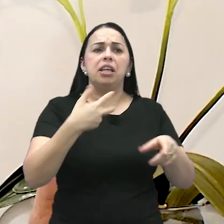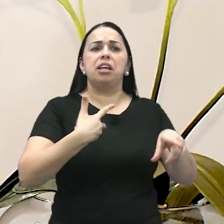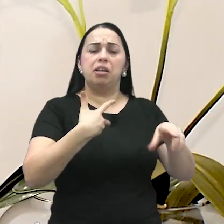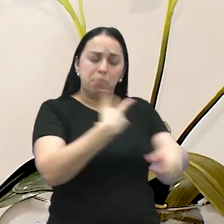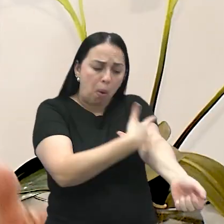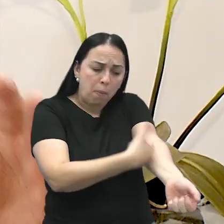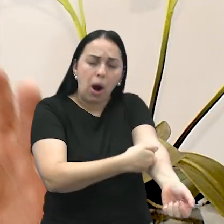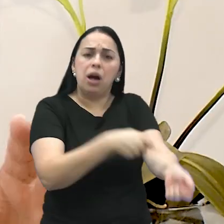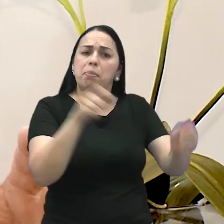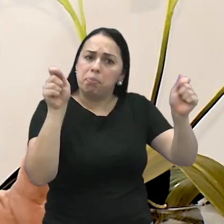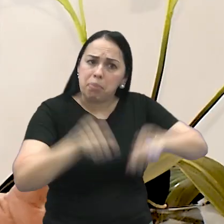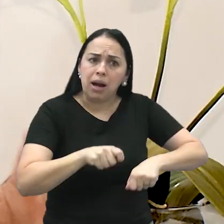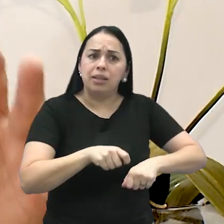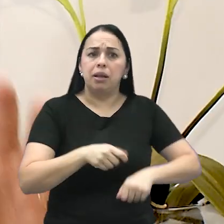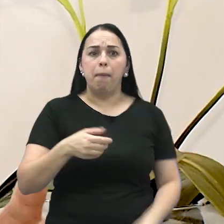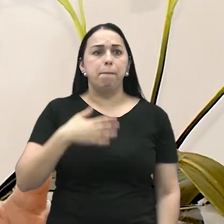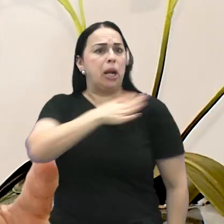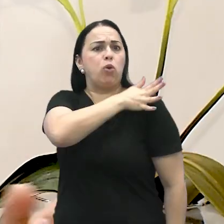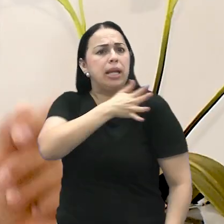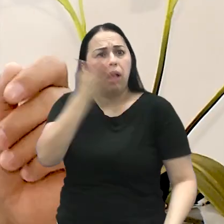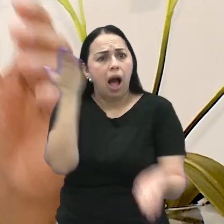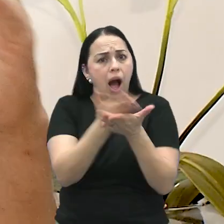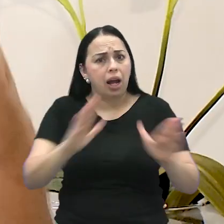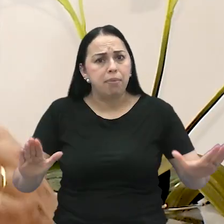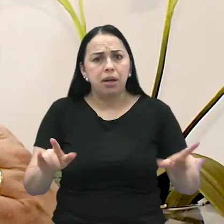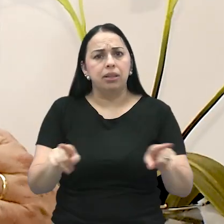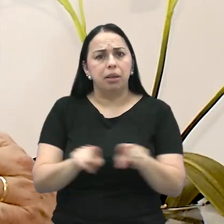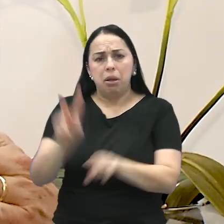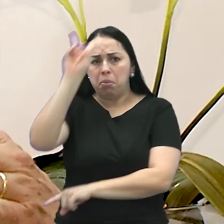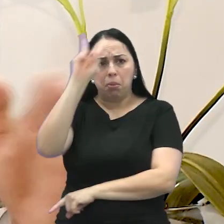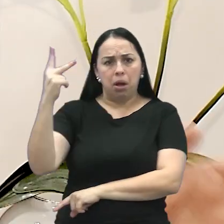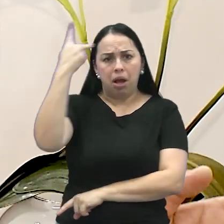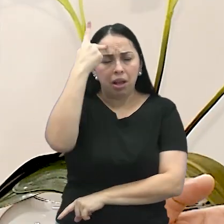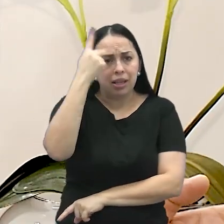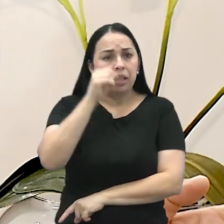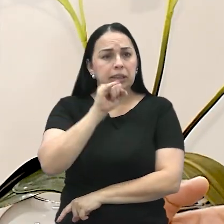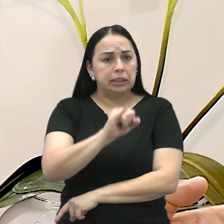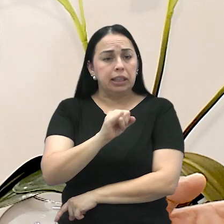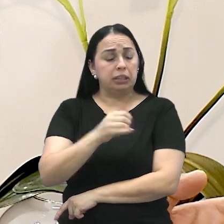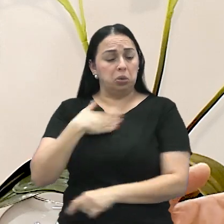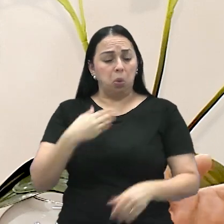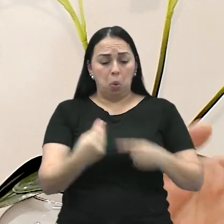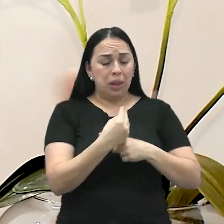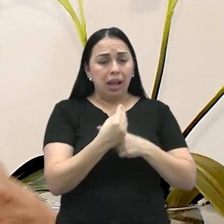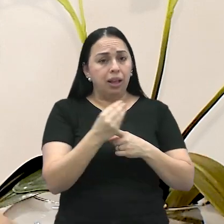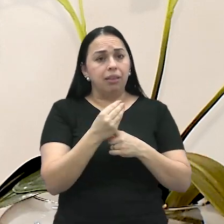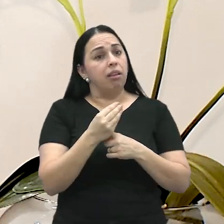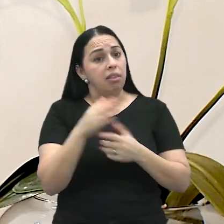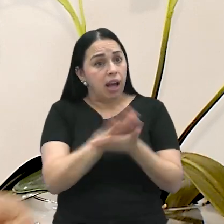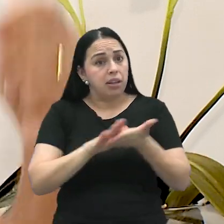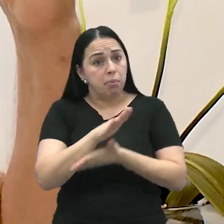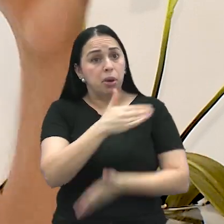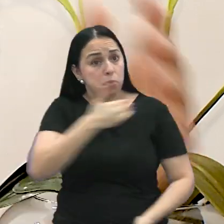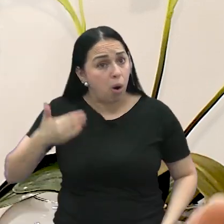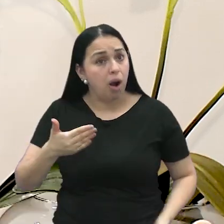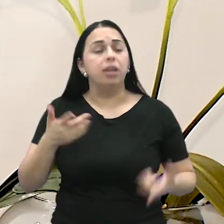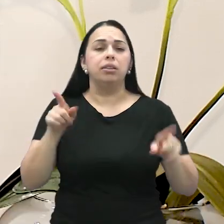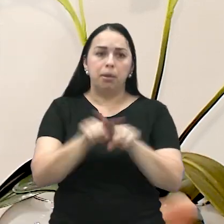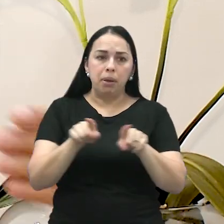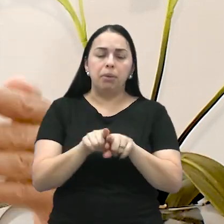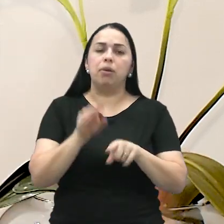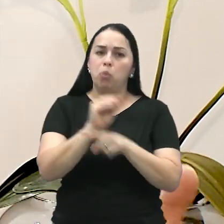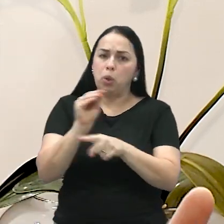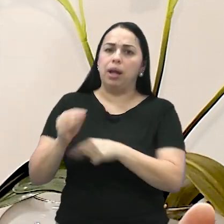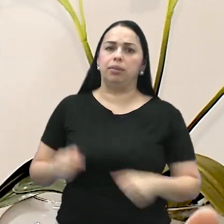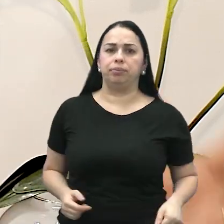fazer o toque, faz. Tira esse preconceito da cabeça, porque o preconceito tira a vida. Você não ter preconceito, você salva a